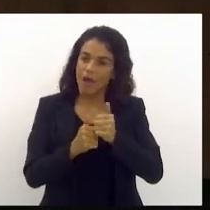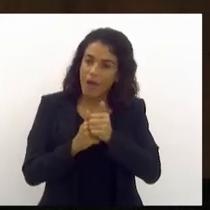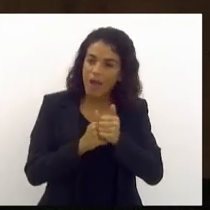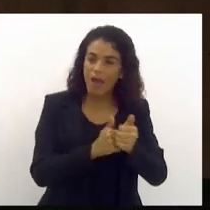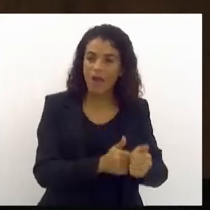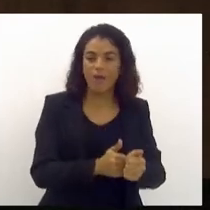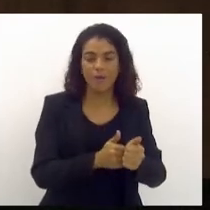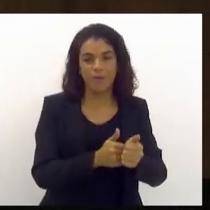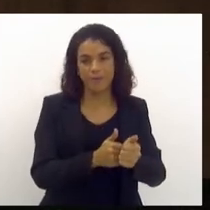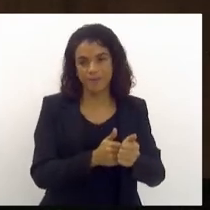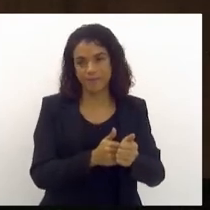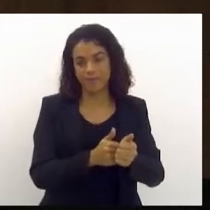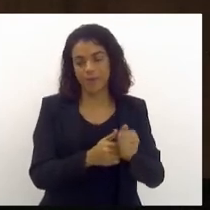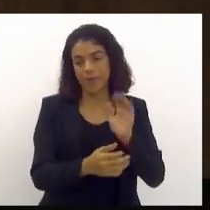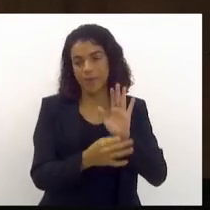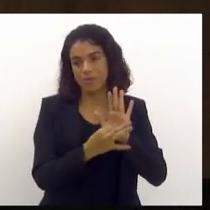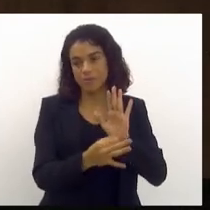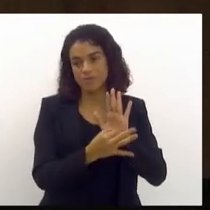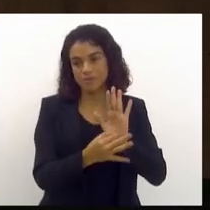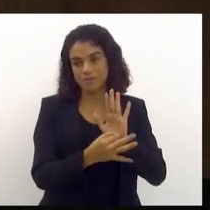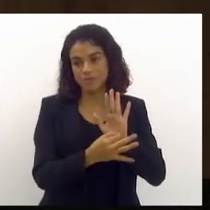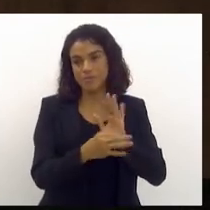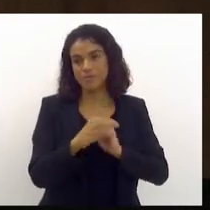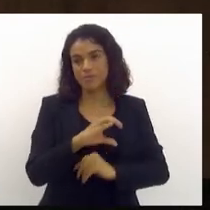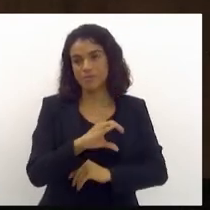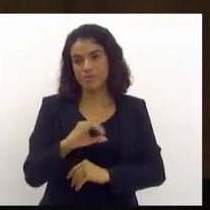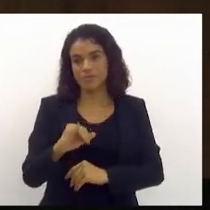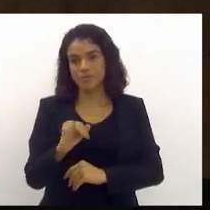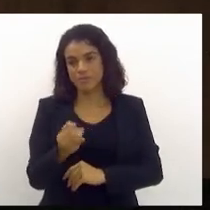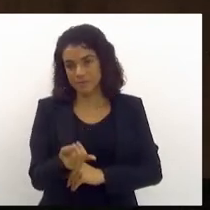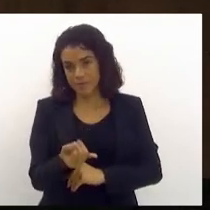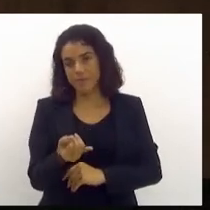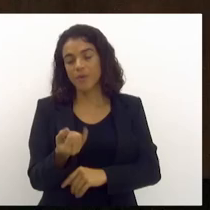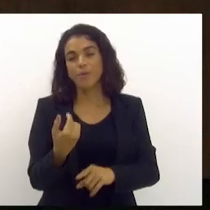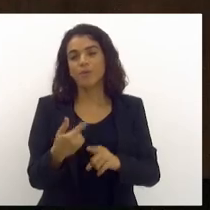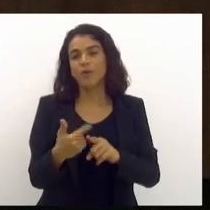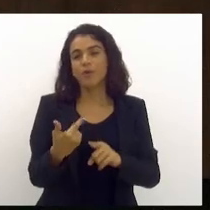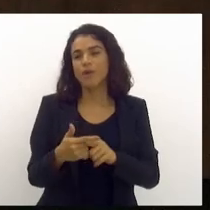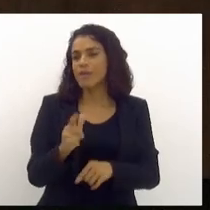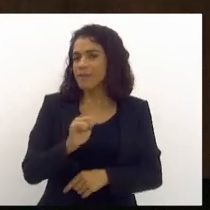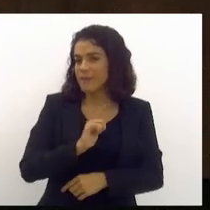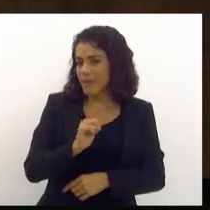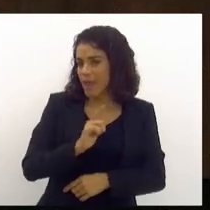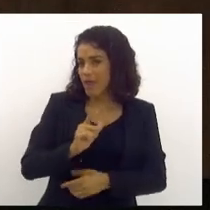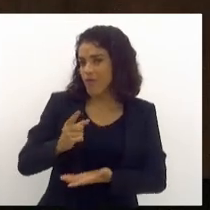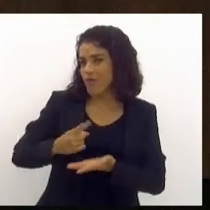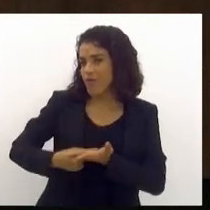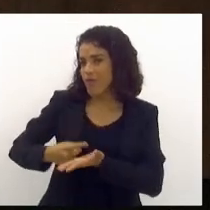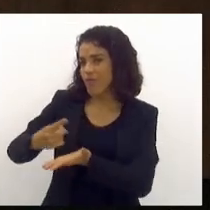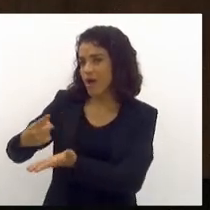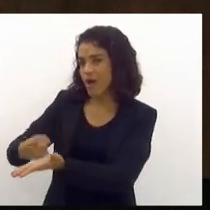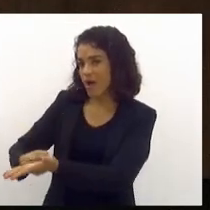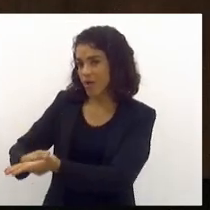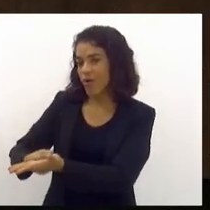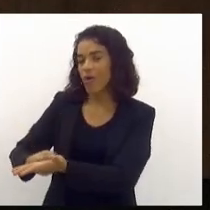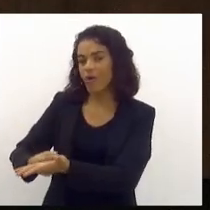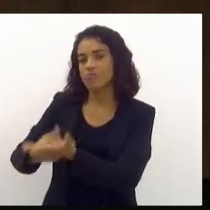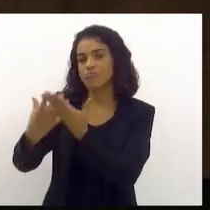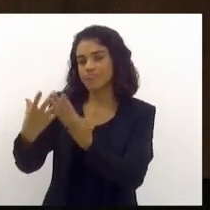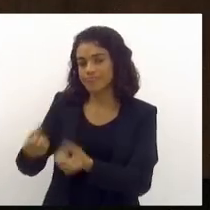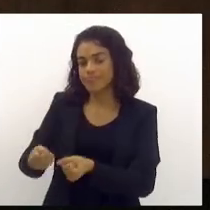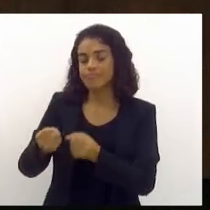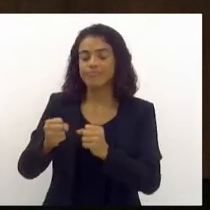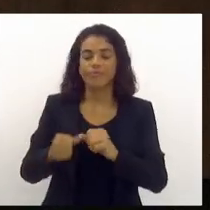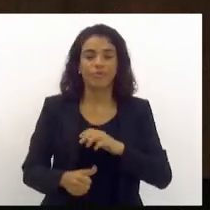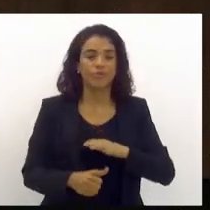acompanhando o parecer da CCJ, porque houve o acordo no Colégio de Líderes sobre